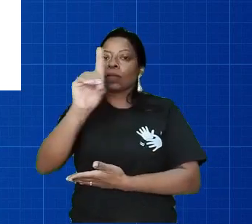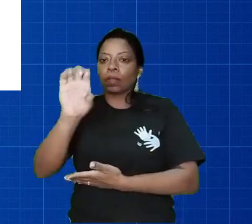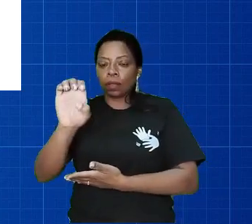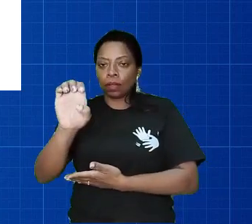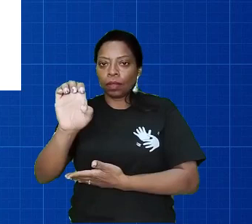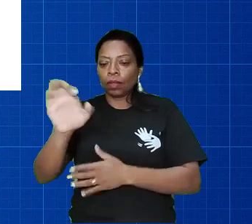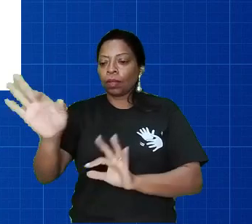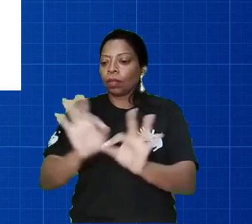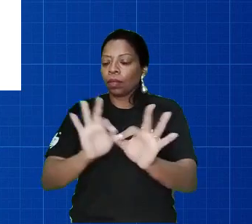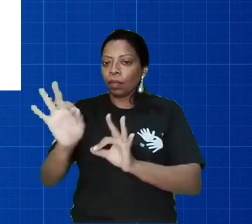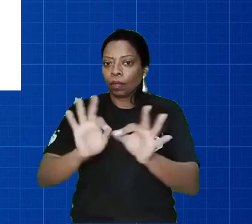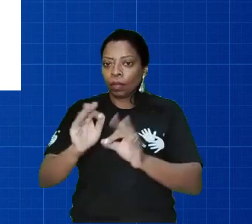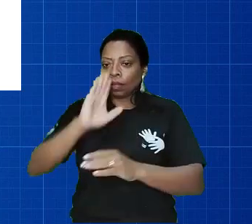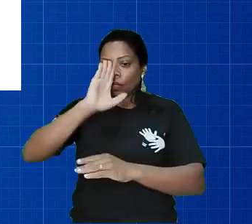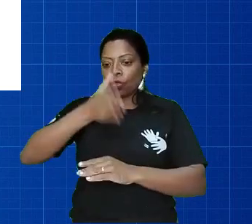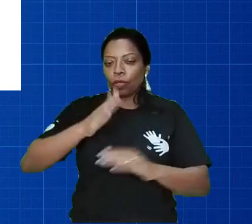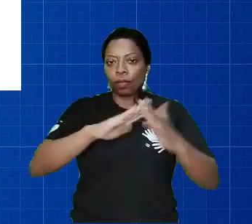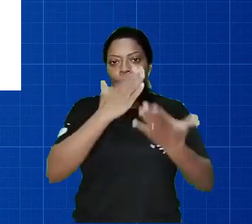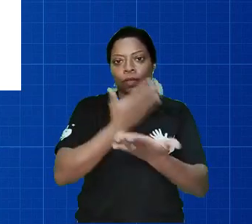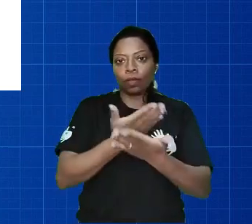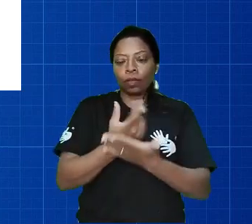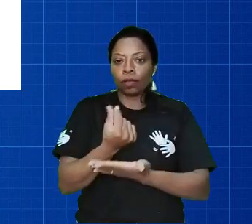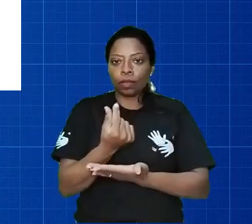Escola, e o Programa do Livro Didático.